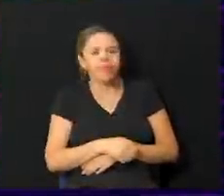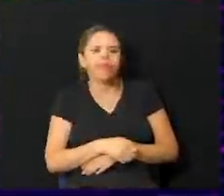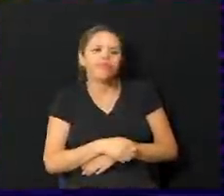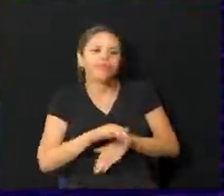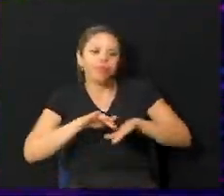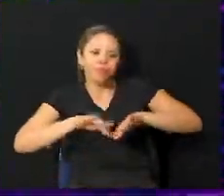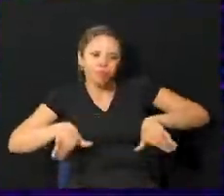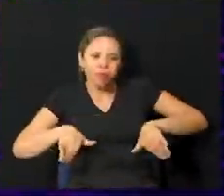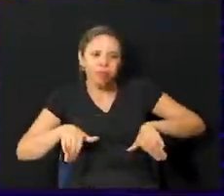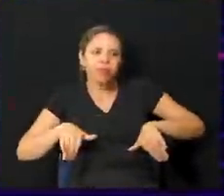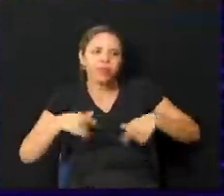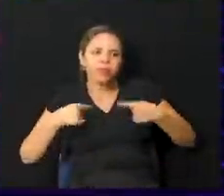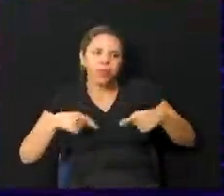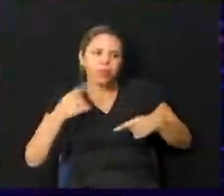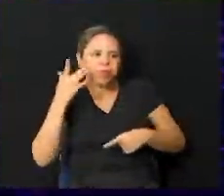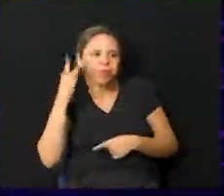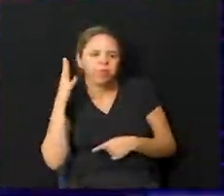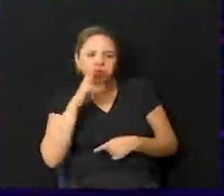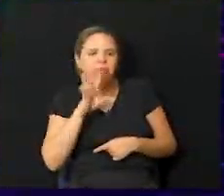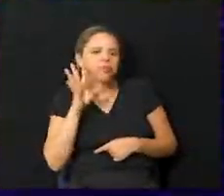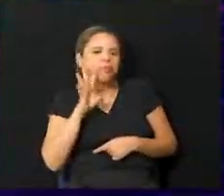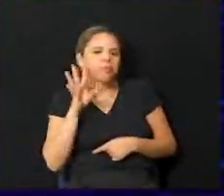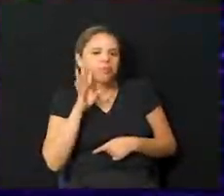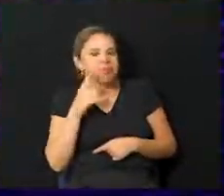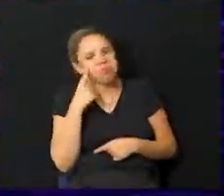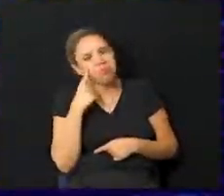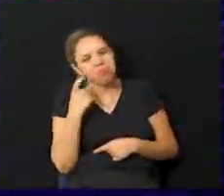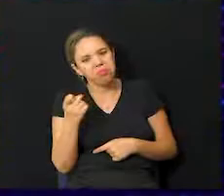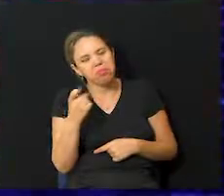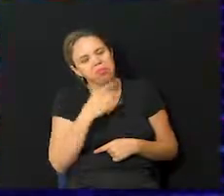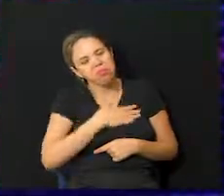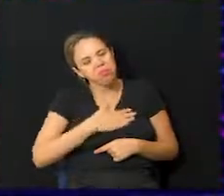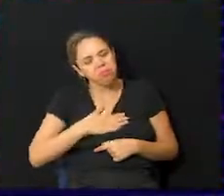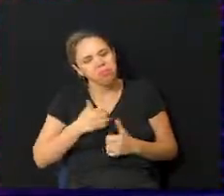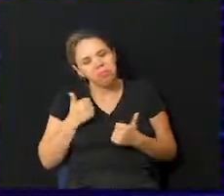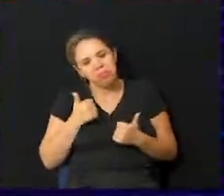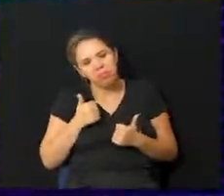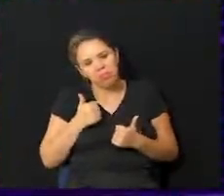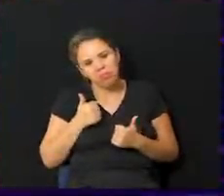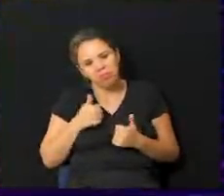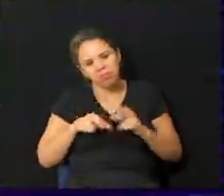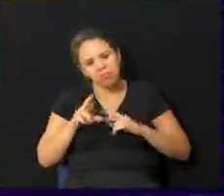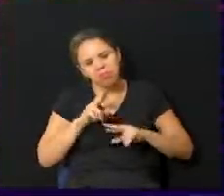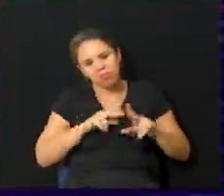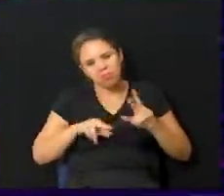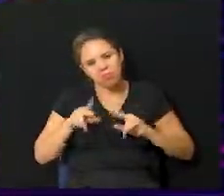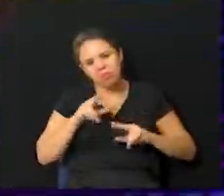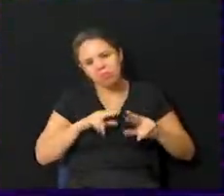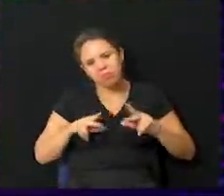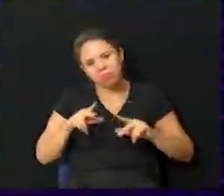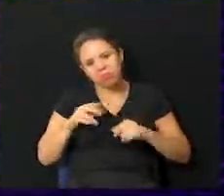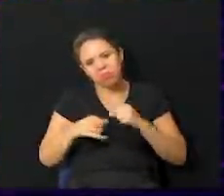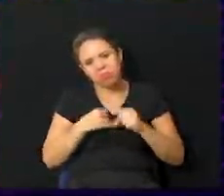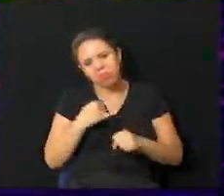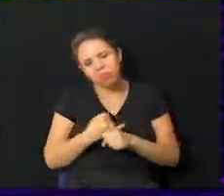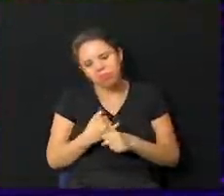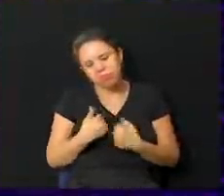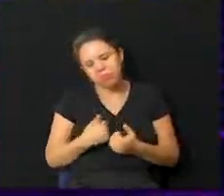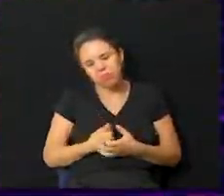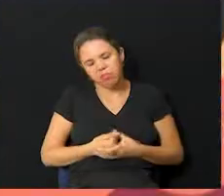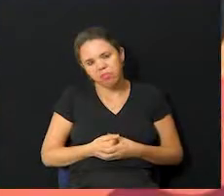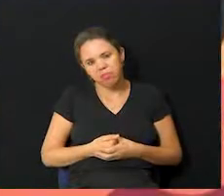colocadas separadamente. E eu achei que ficou um formato interessante, gostei dessa diversificação com o meu site